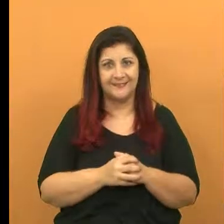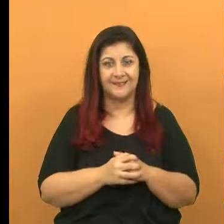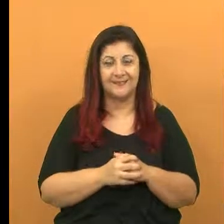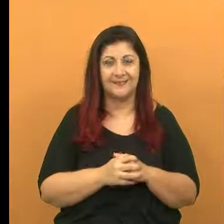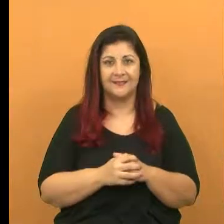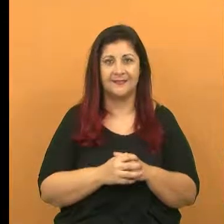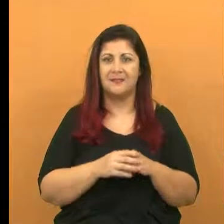municipal, nas escolas